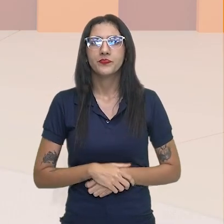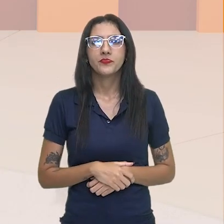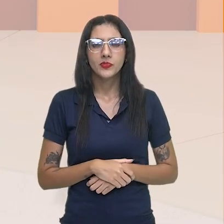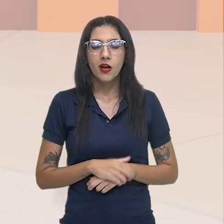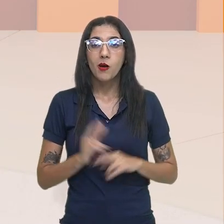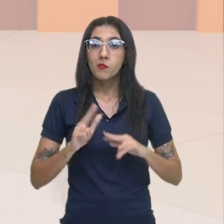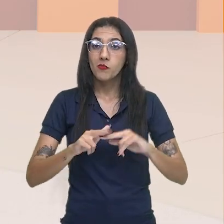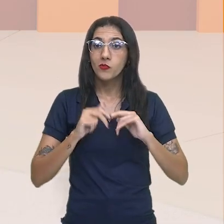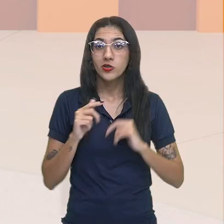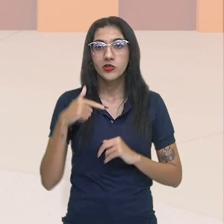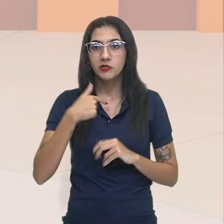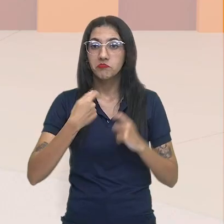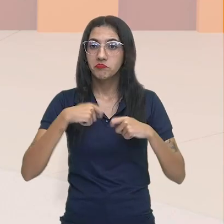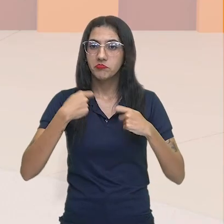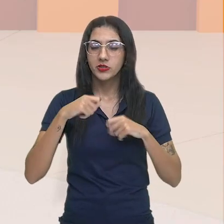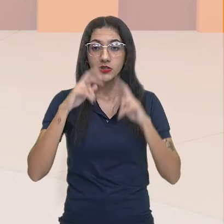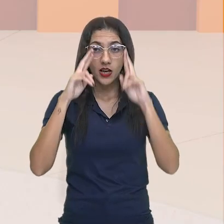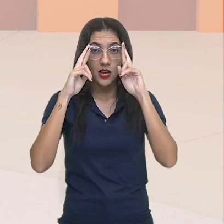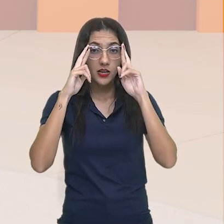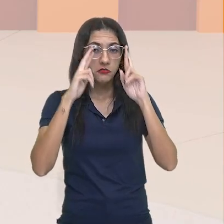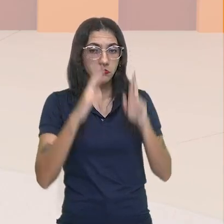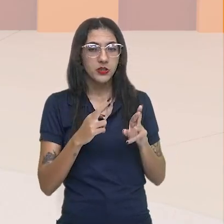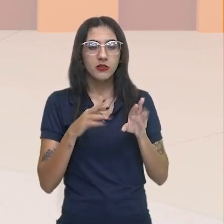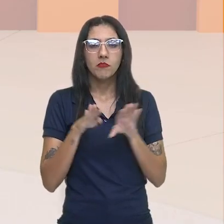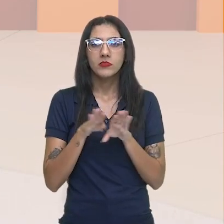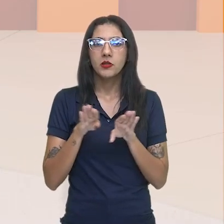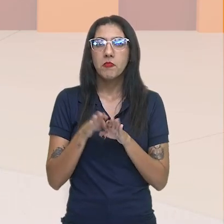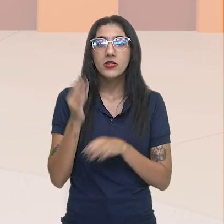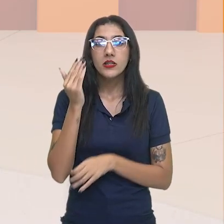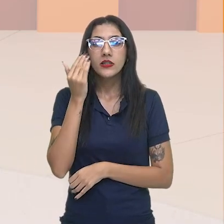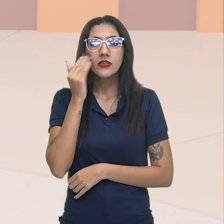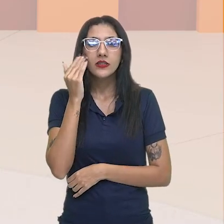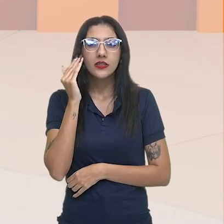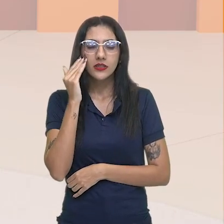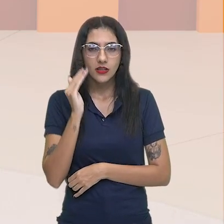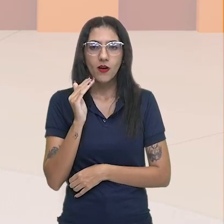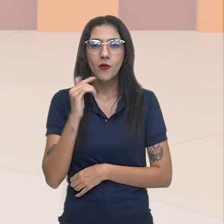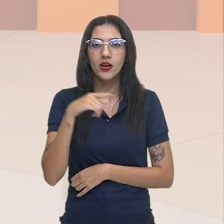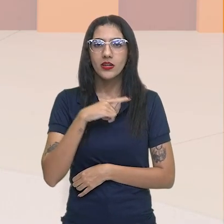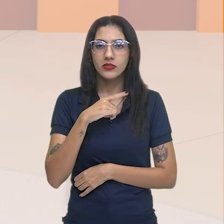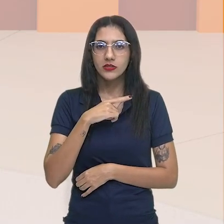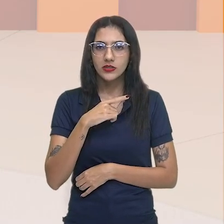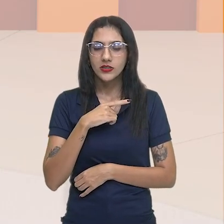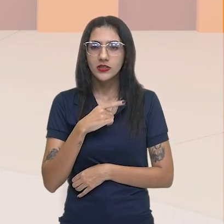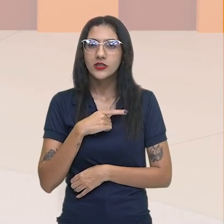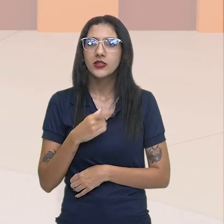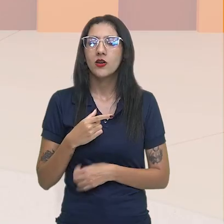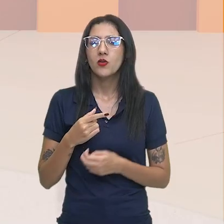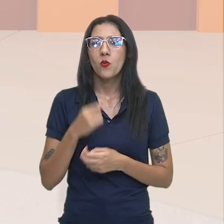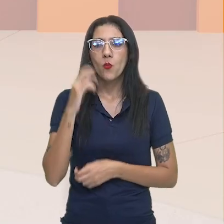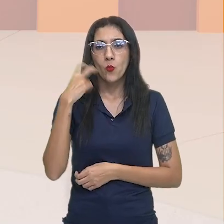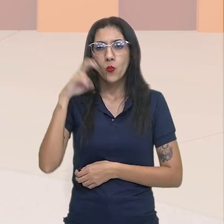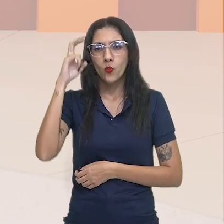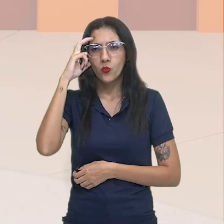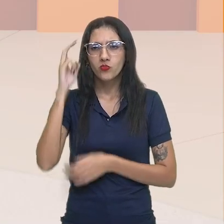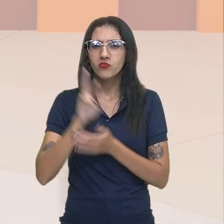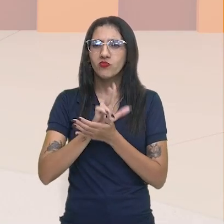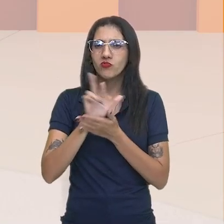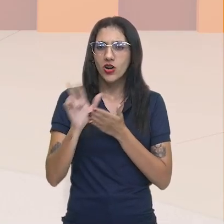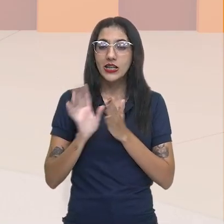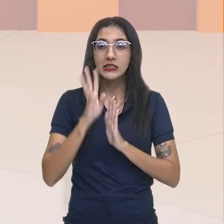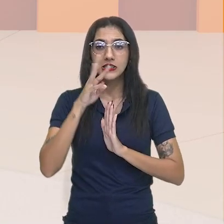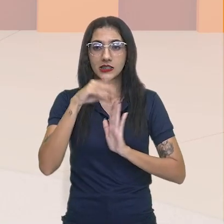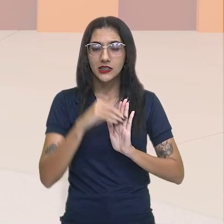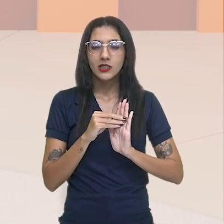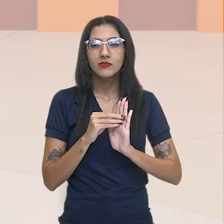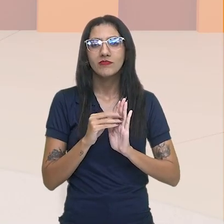respeitar e compreender esta culturalidade aqui dentro